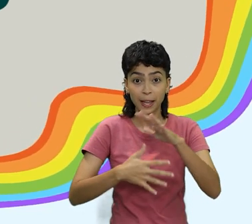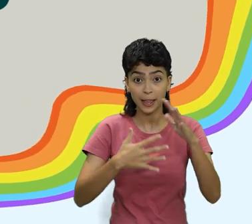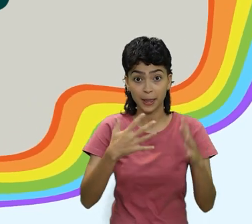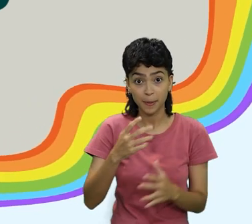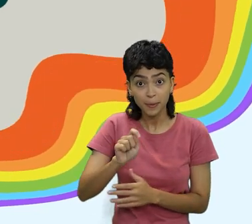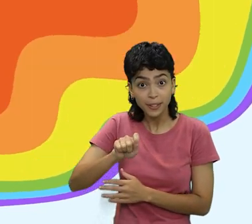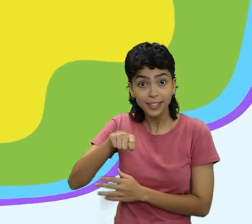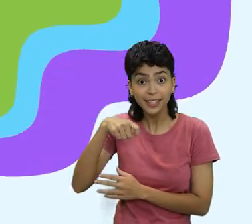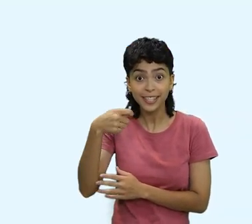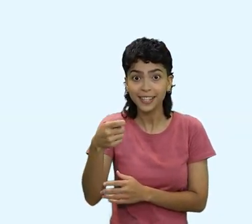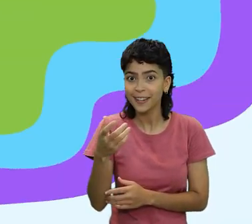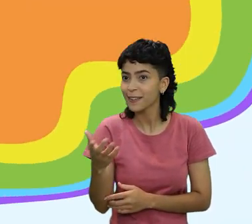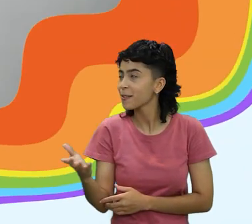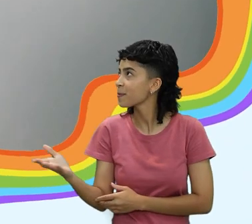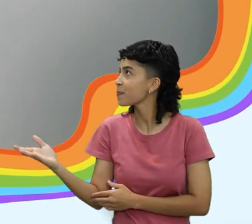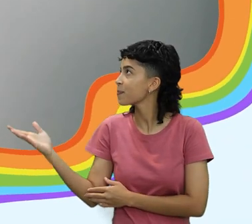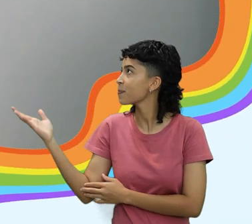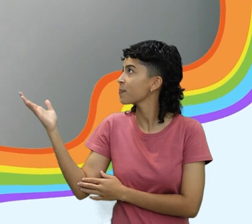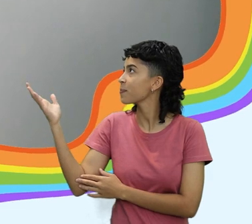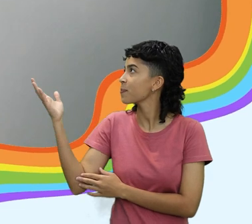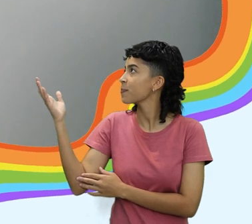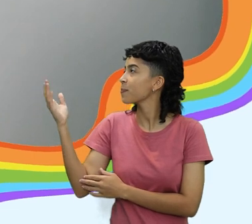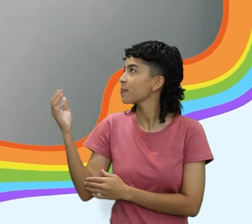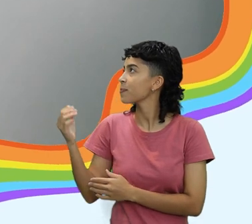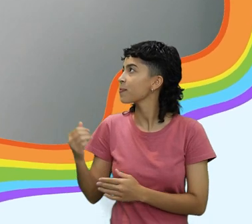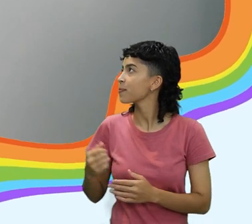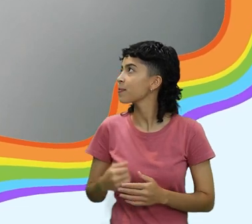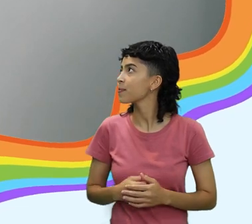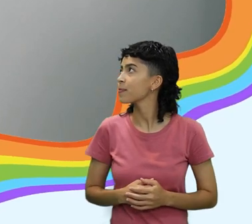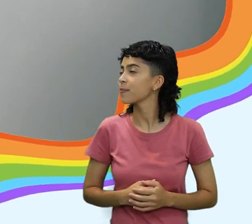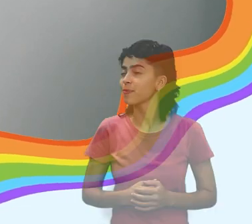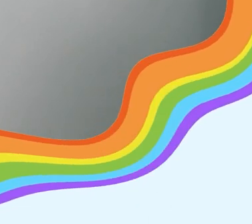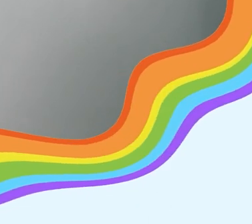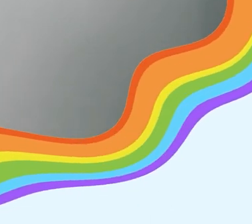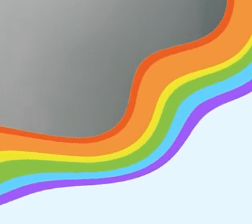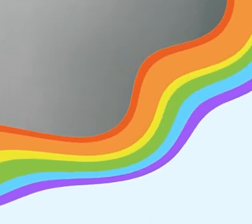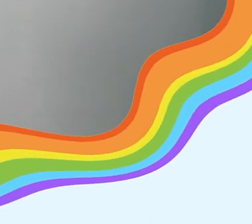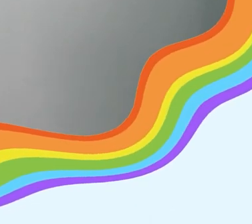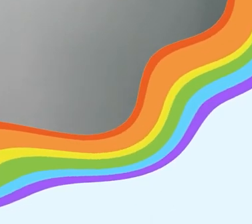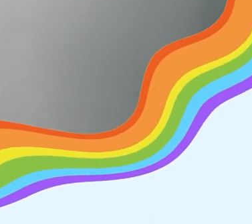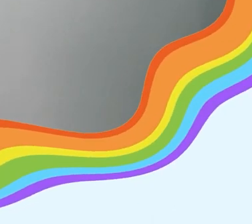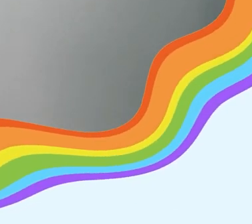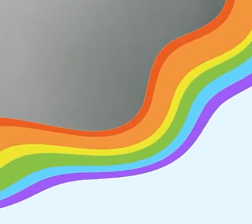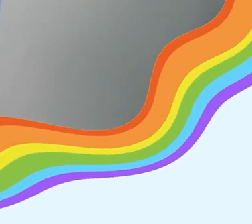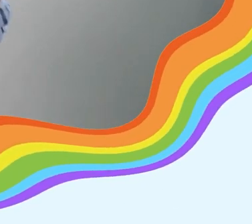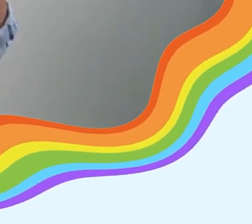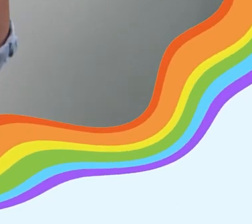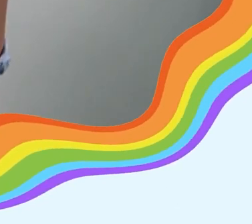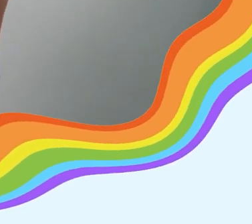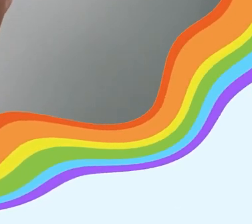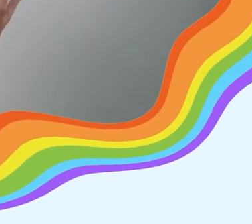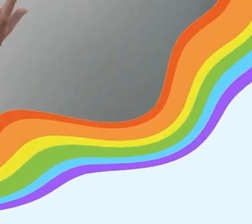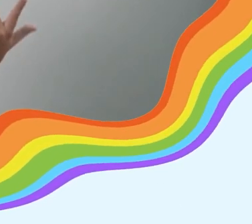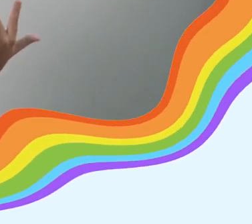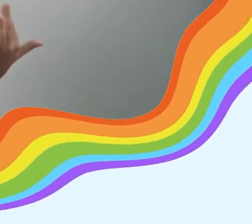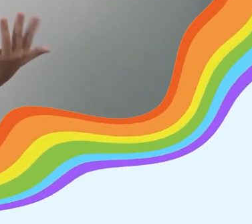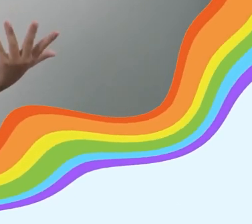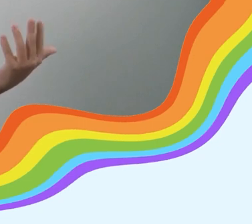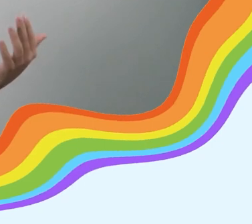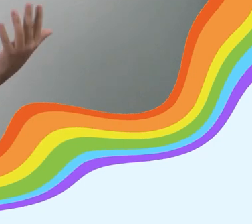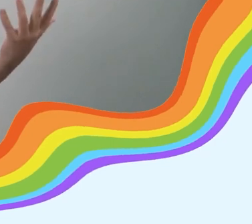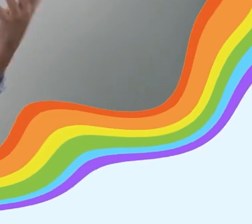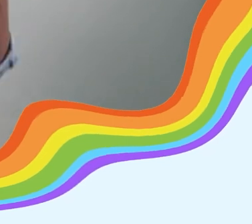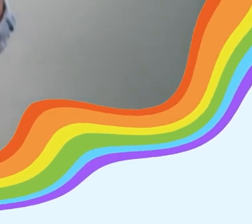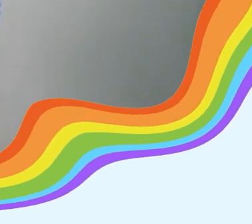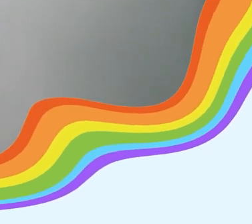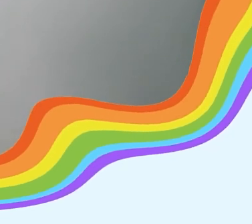Arco-íris! O sinal em libras é assim. Com uma das mãos, na frente do rosto, movimente os quatro